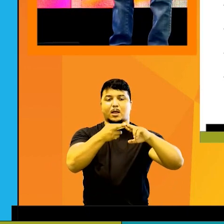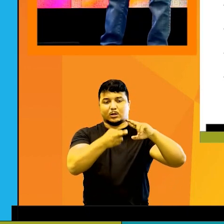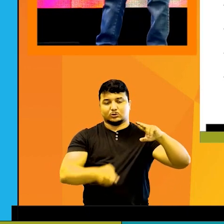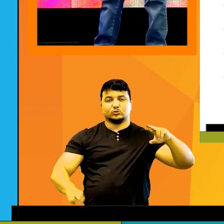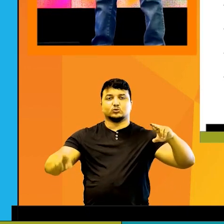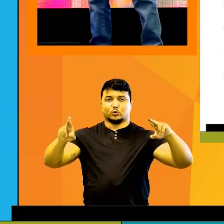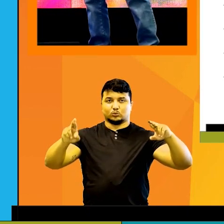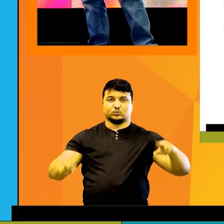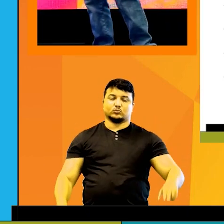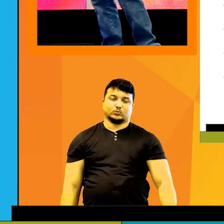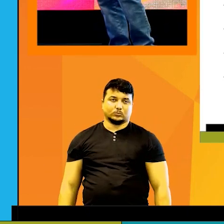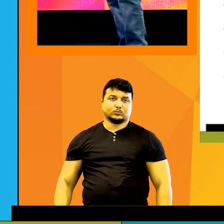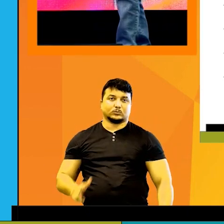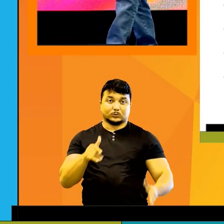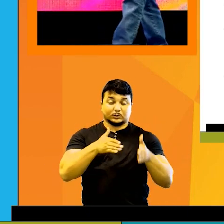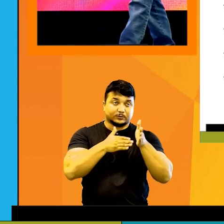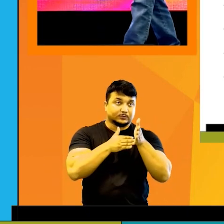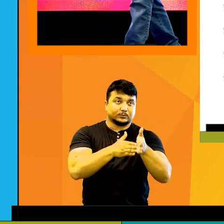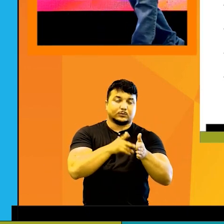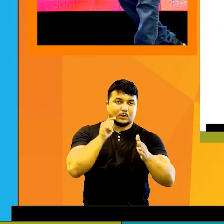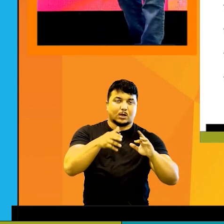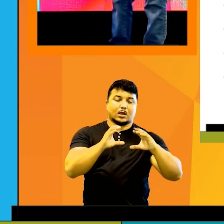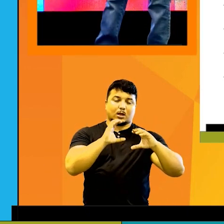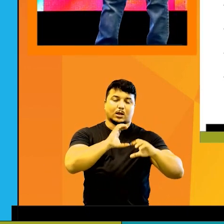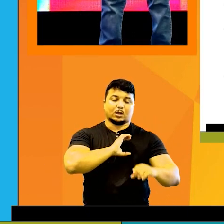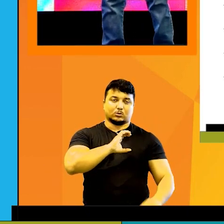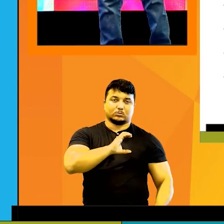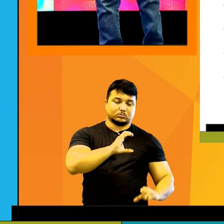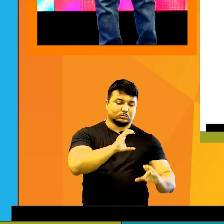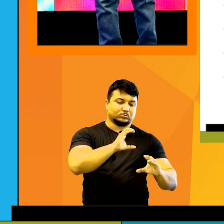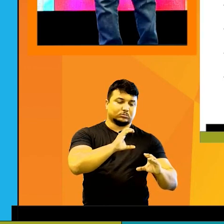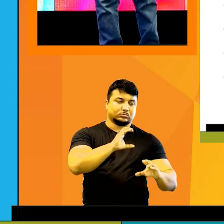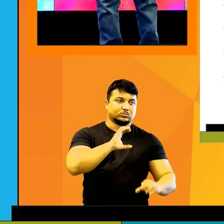bastante espiritual, extremamente católica.